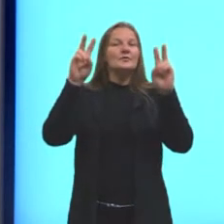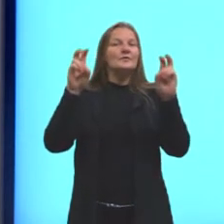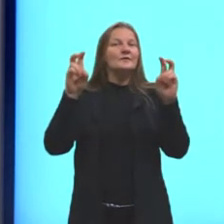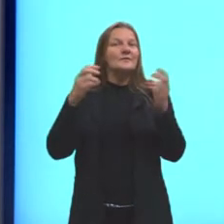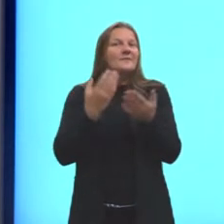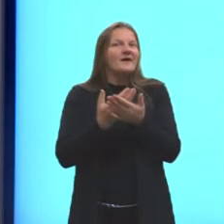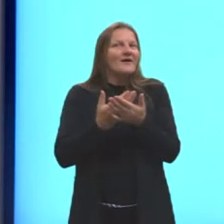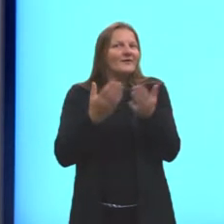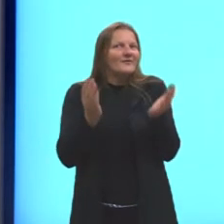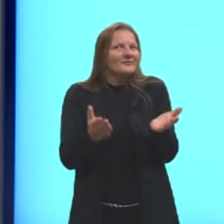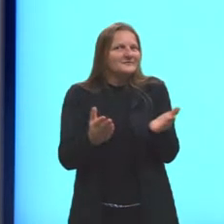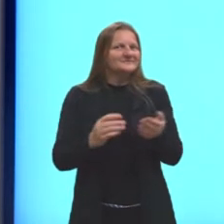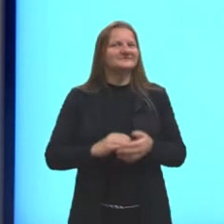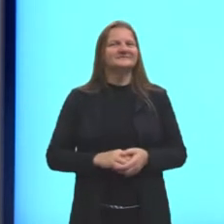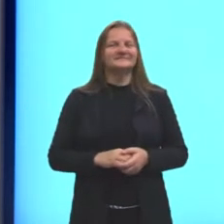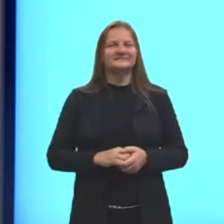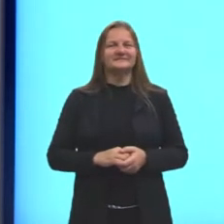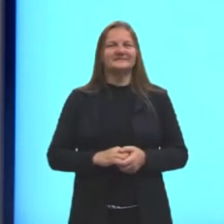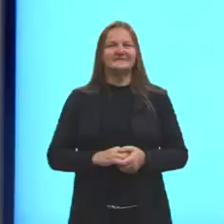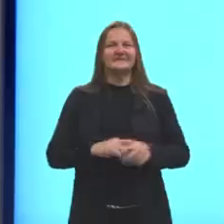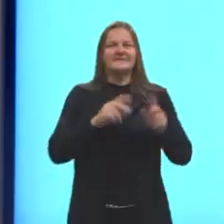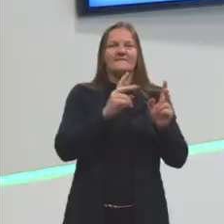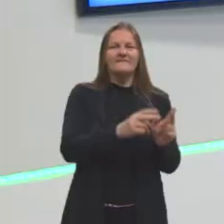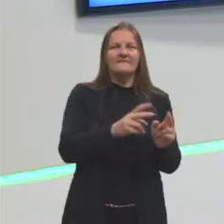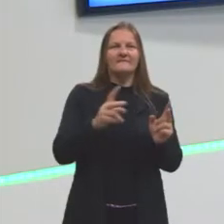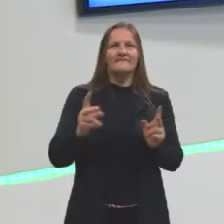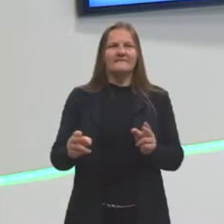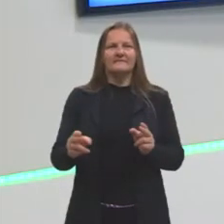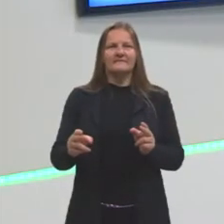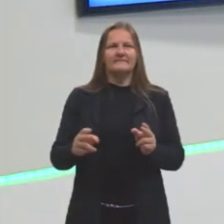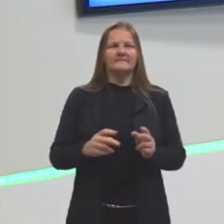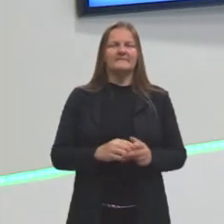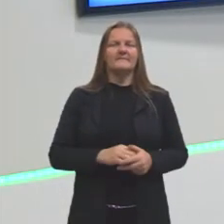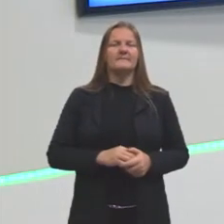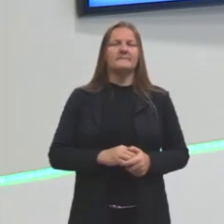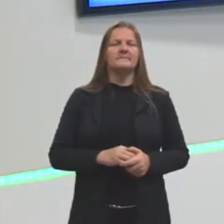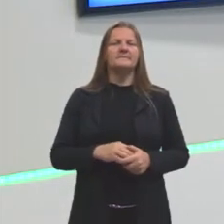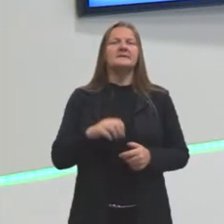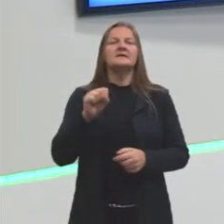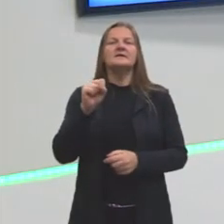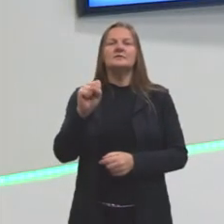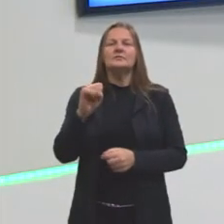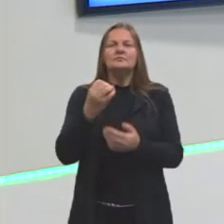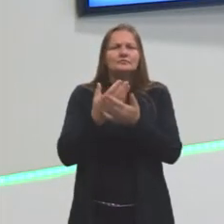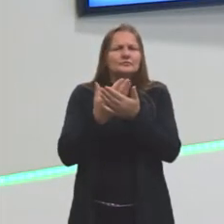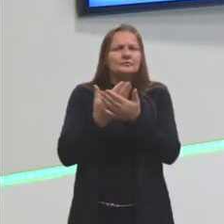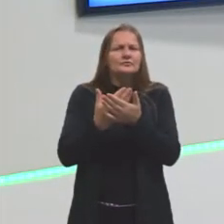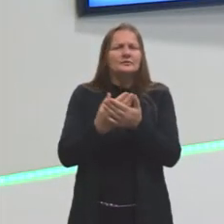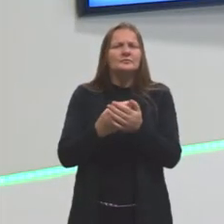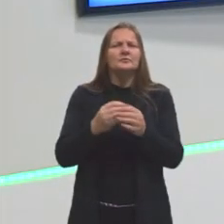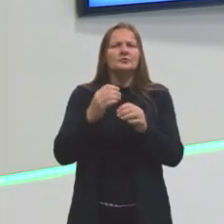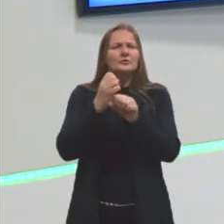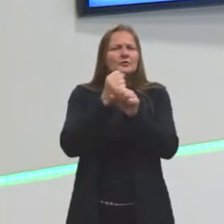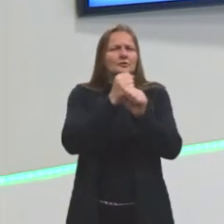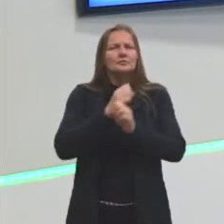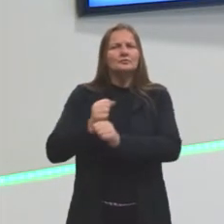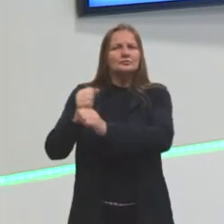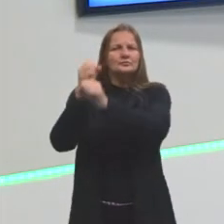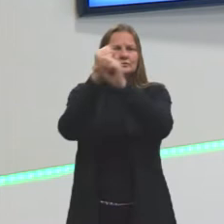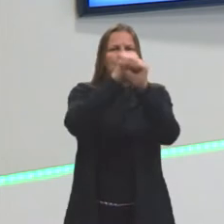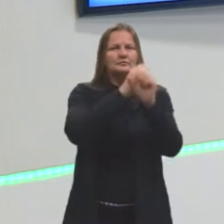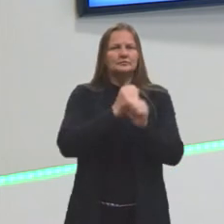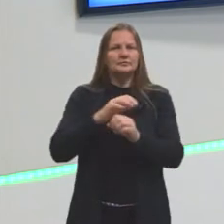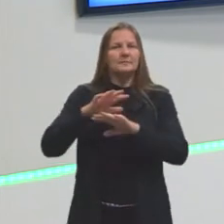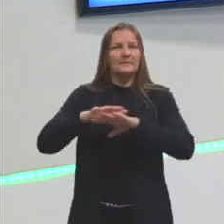tema da nossa aula de hoje que é a fatoração quando nós estudamos as operações na matemática